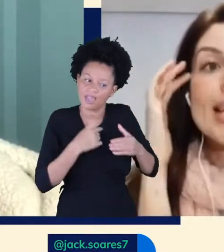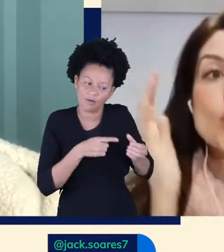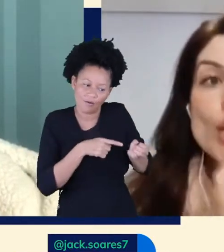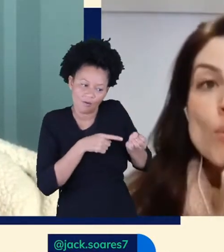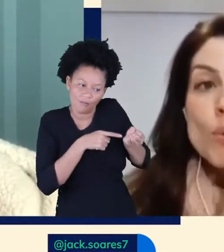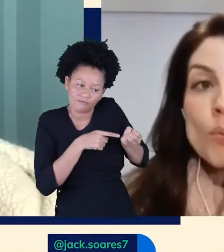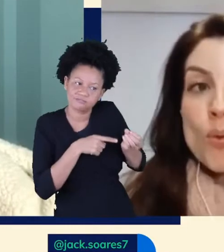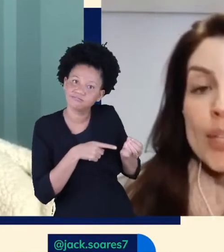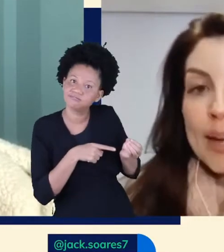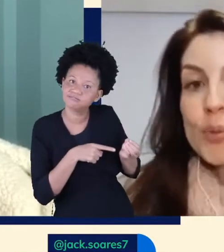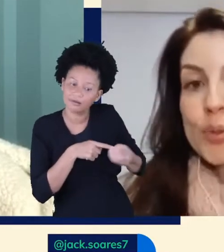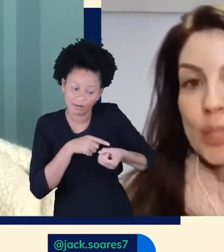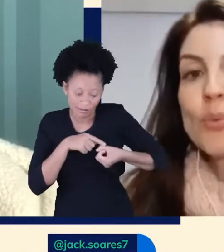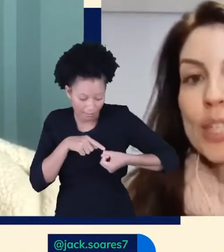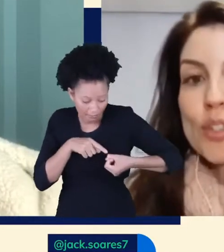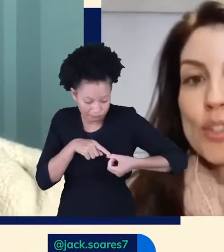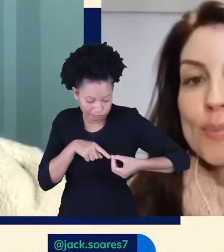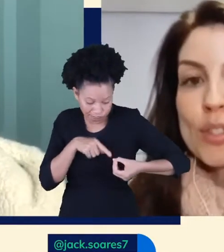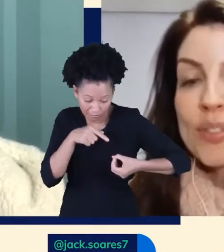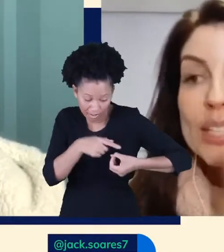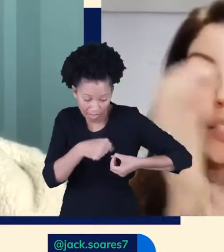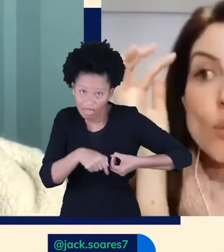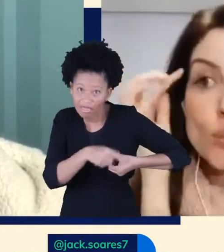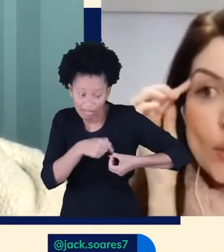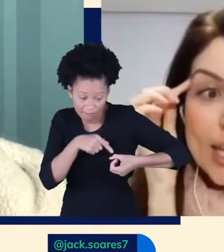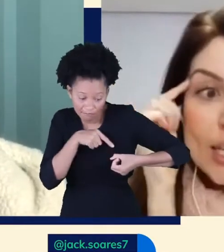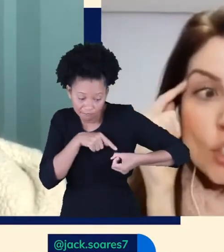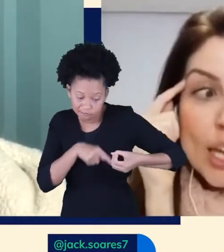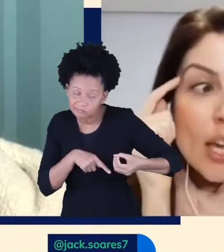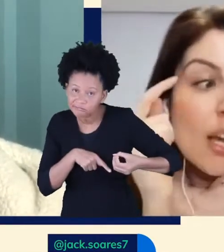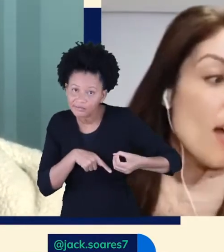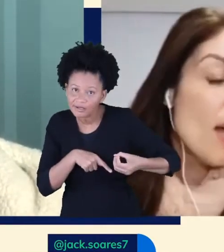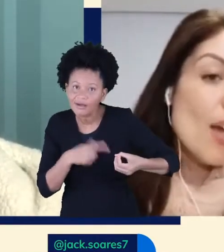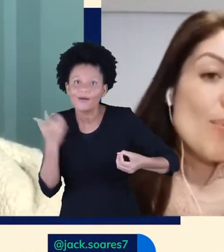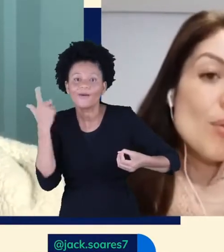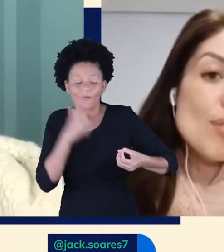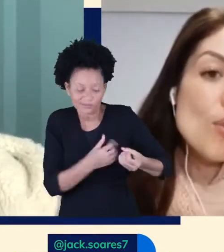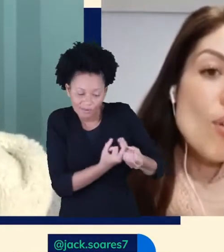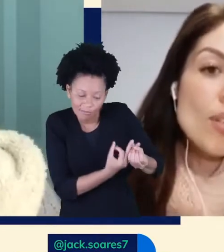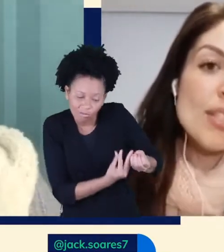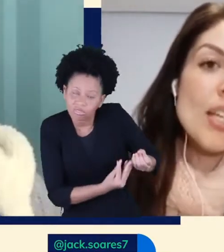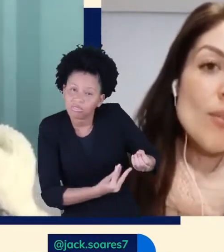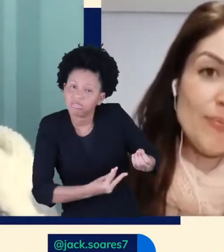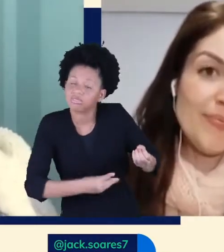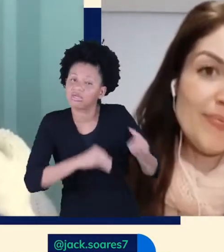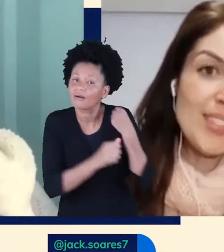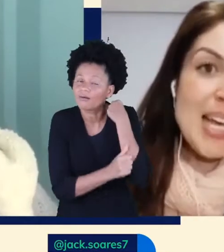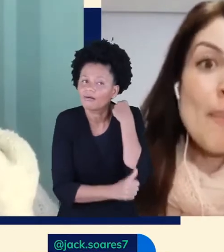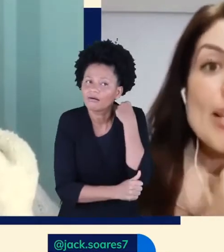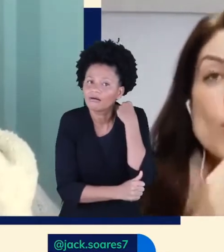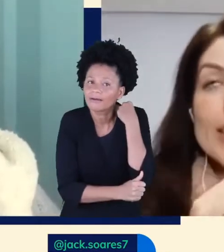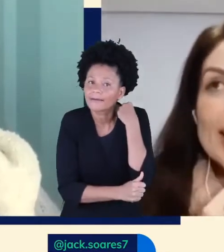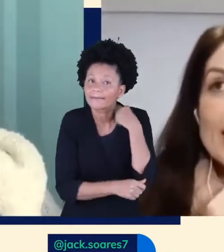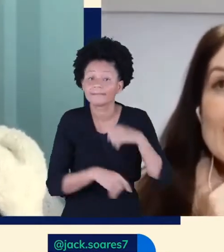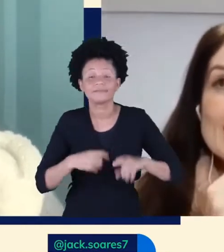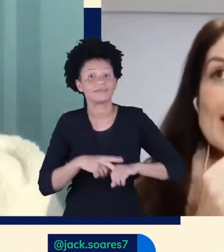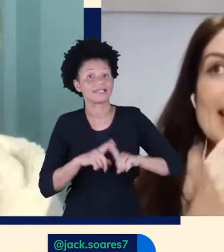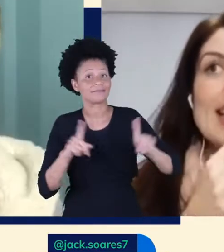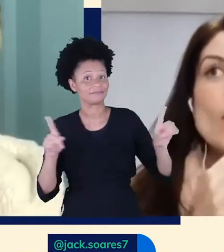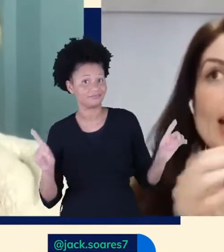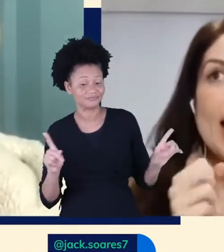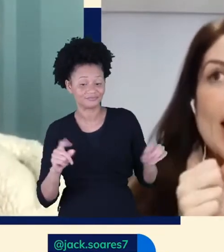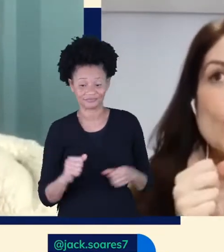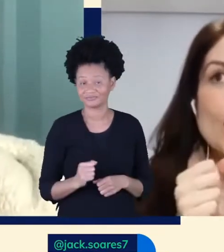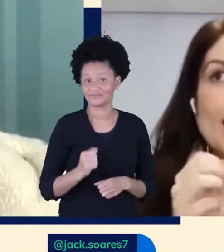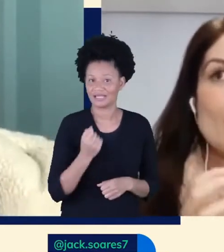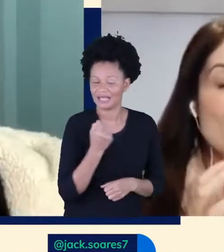eu relaxei o bumbum, que é a musculatura que a gente chama de esfíncter, quando eu relaxei, eu produzi o cocôzinho. Mas quando a criança ela